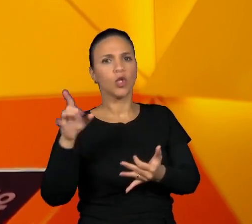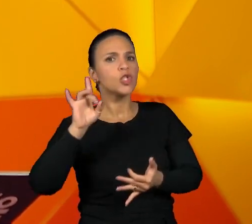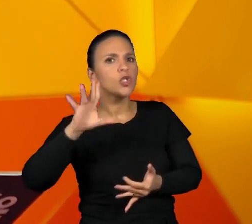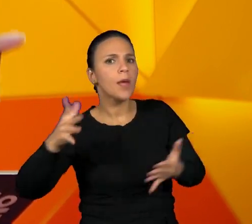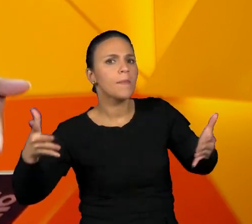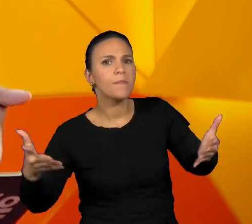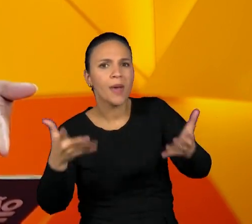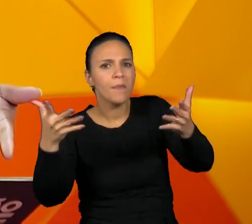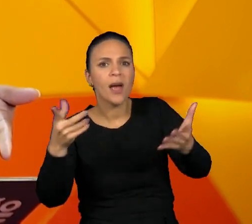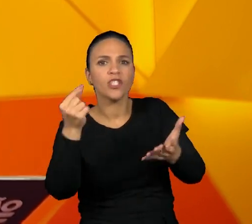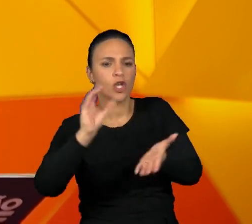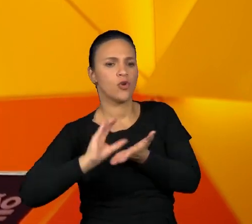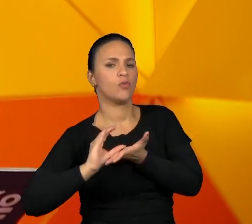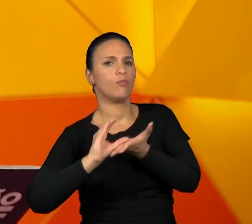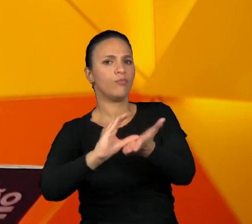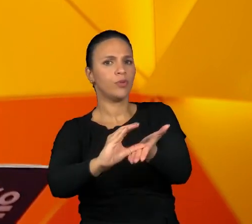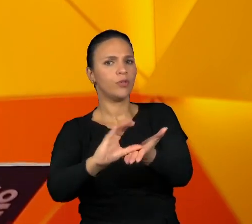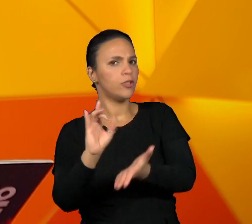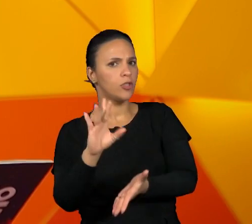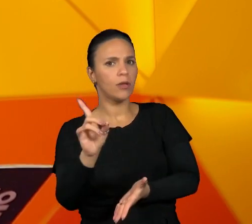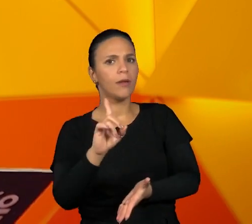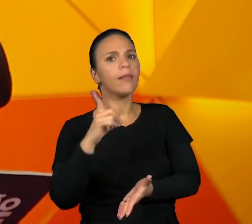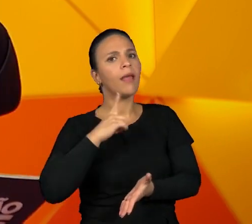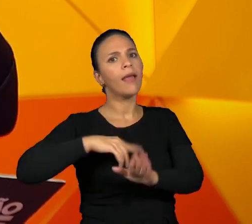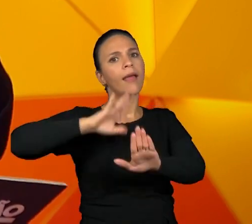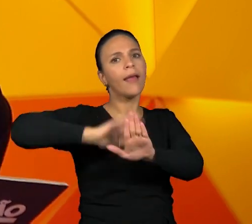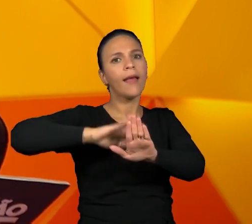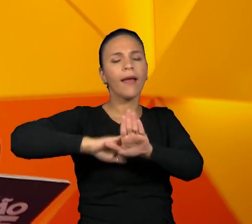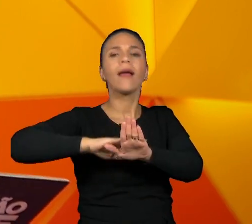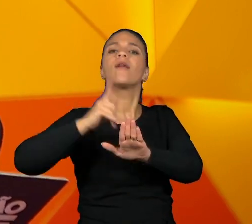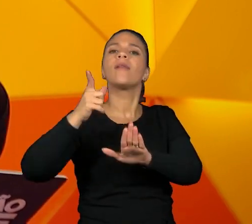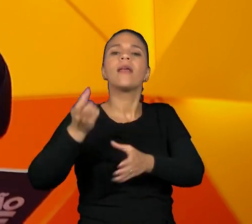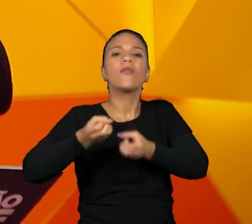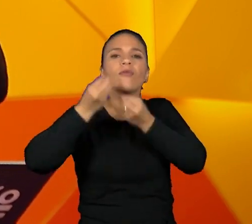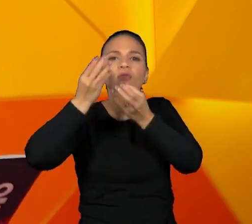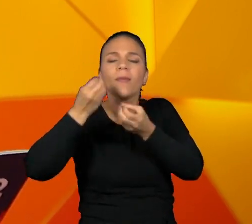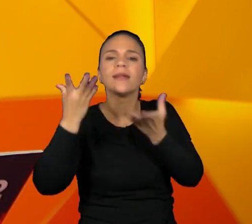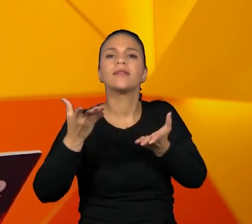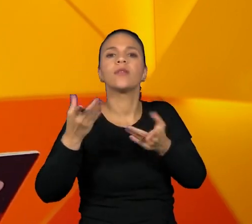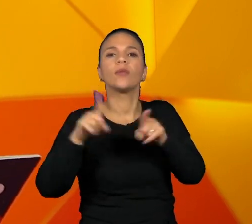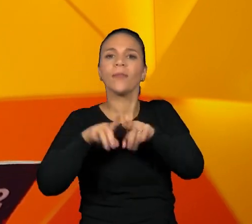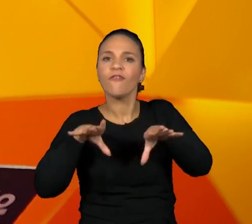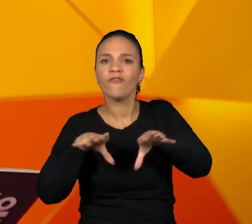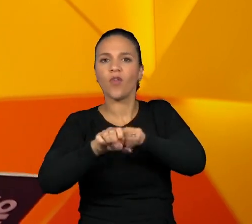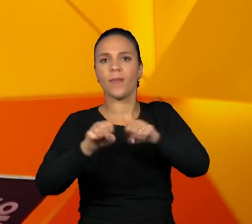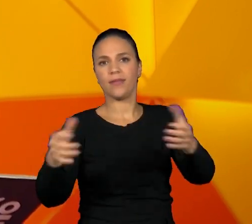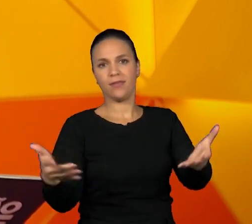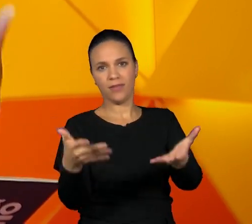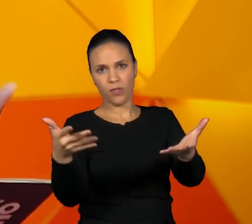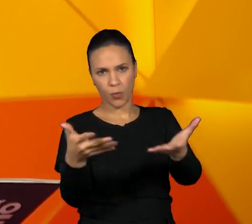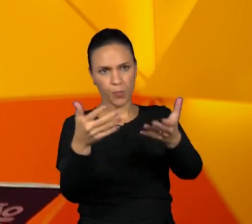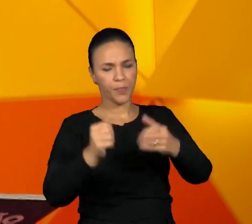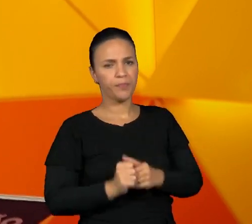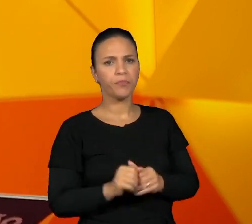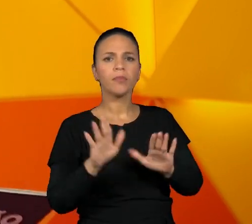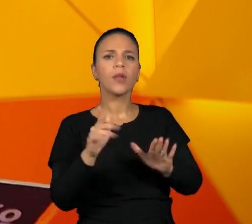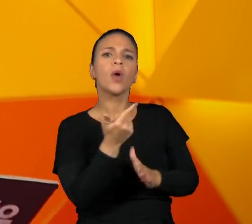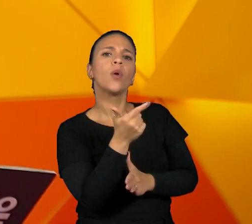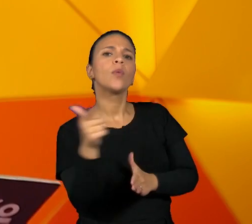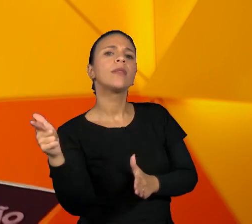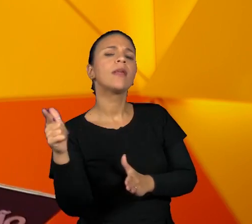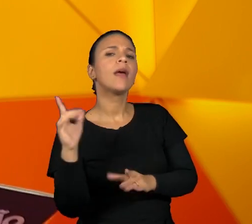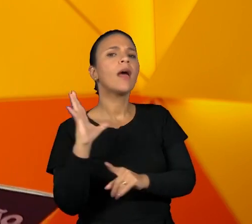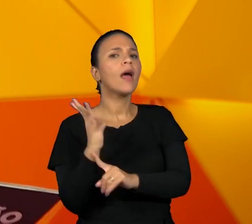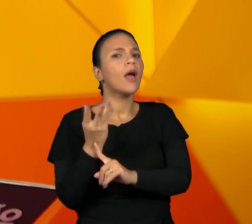fomentar, colocar o dinheiro, investir, mas tem também um trabalho de informação e formação. E com relação às outras